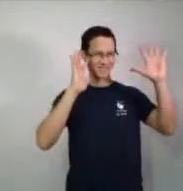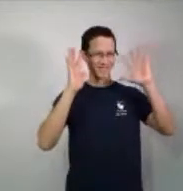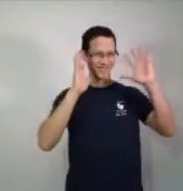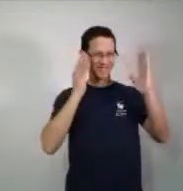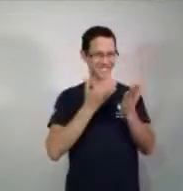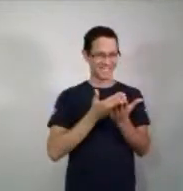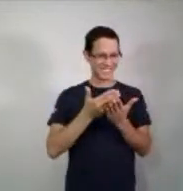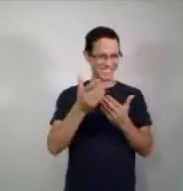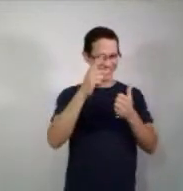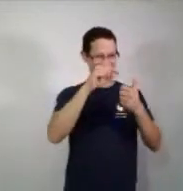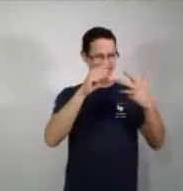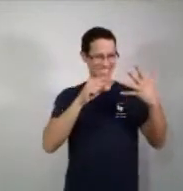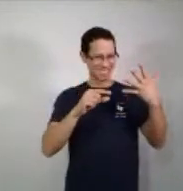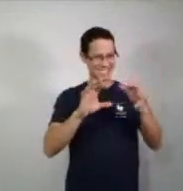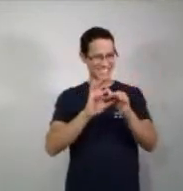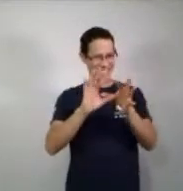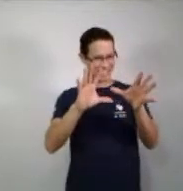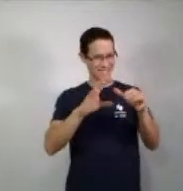pode escolher por onde tu quer andar.